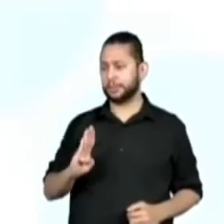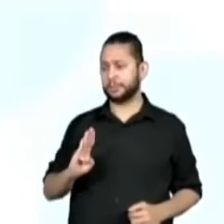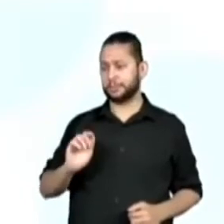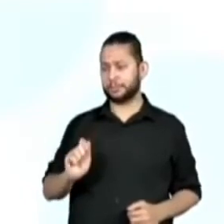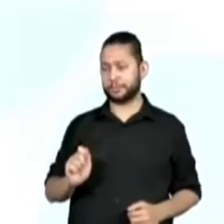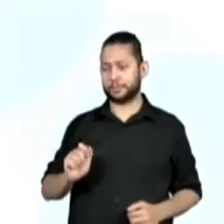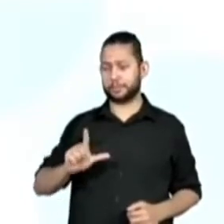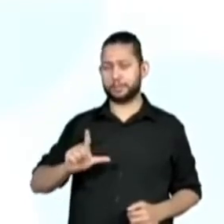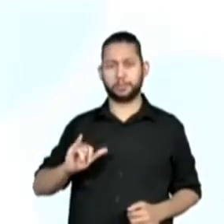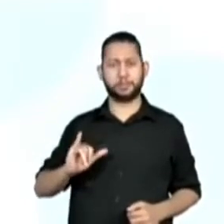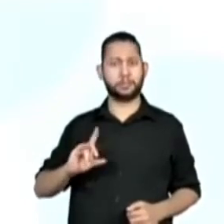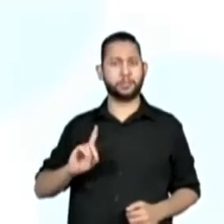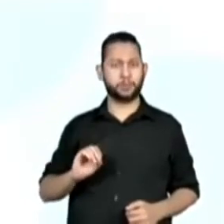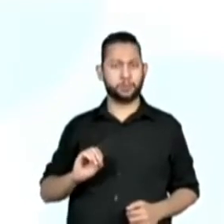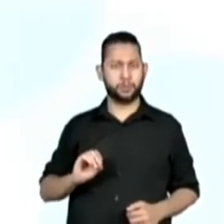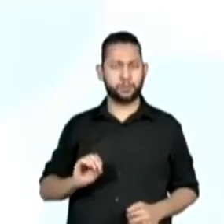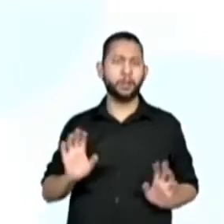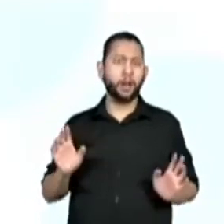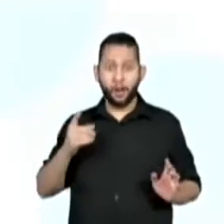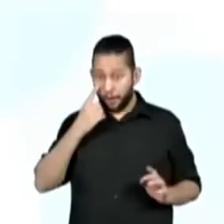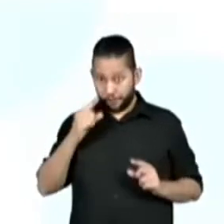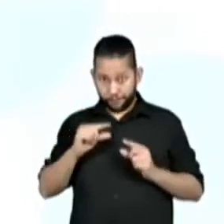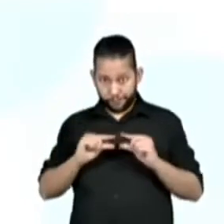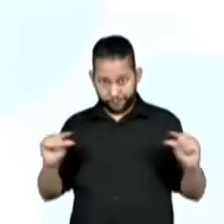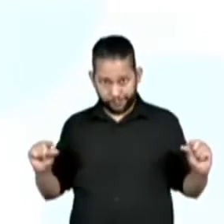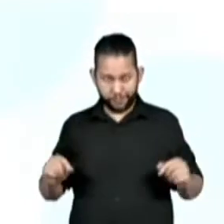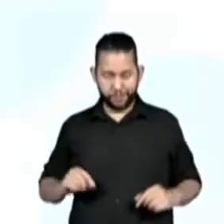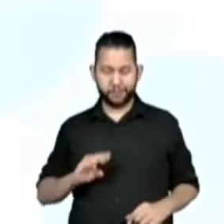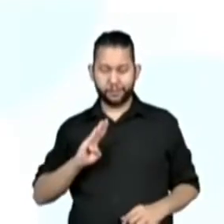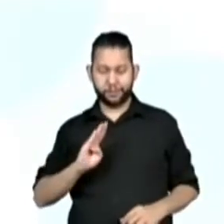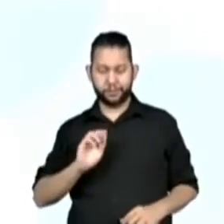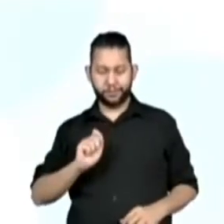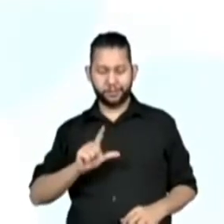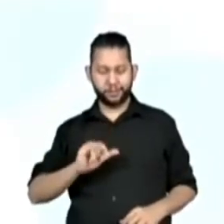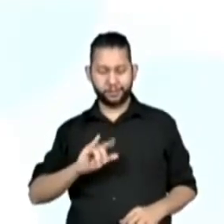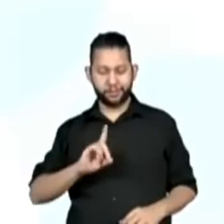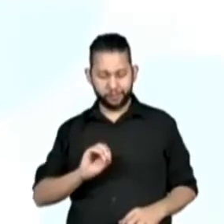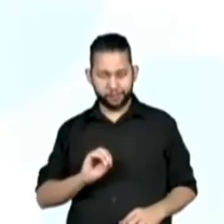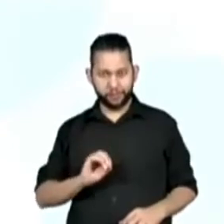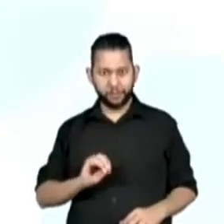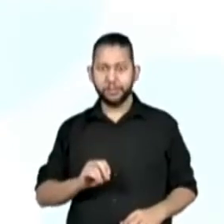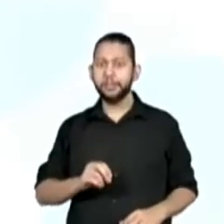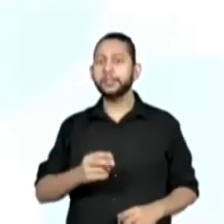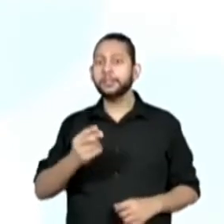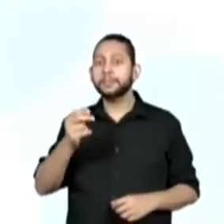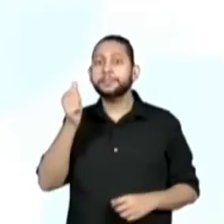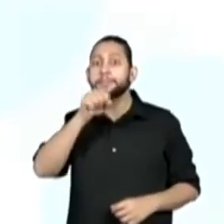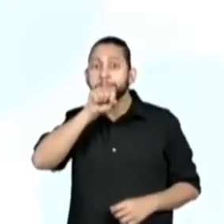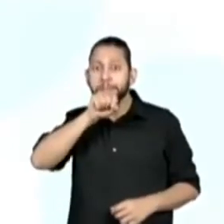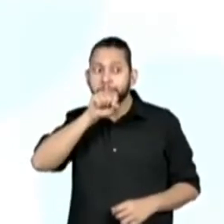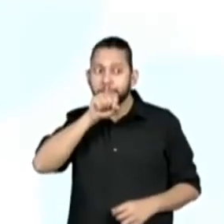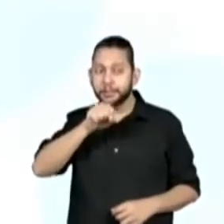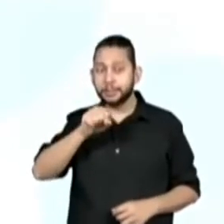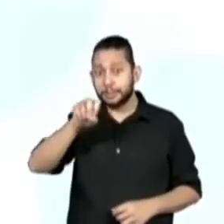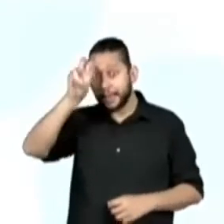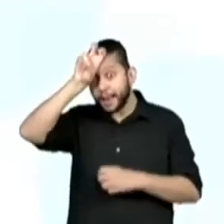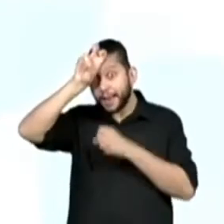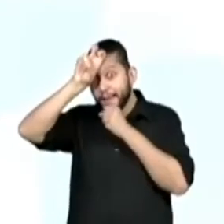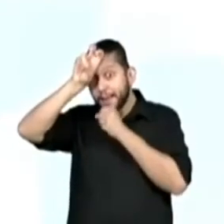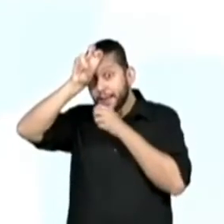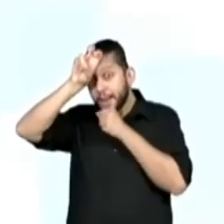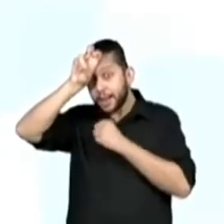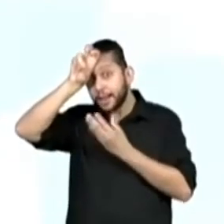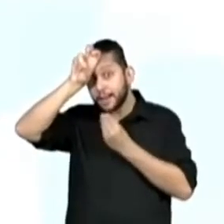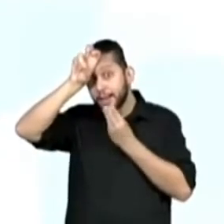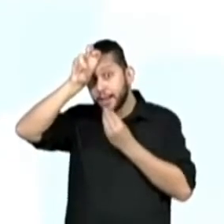O que será que ela fez? Com um balido, ela se afastou. O que será que ela fez nesse momento